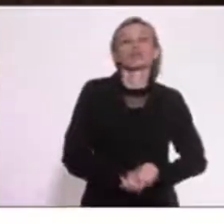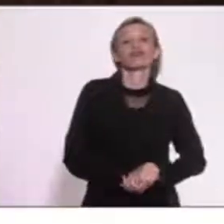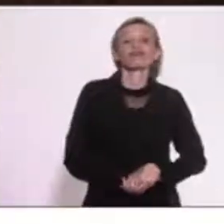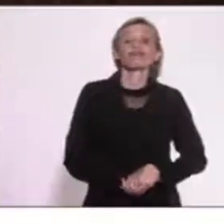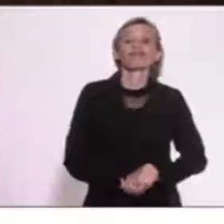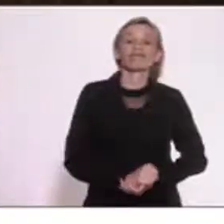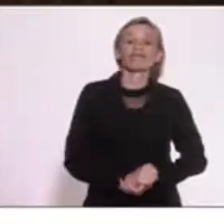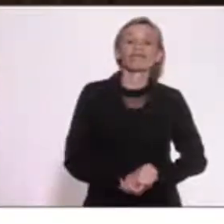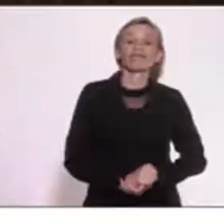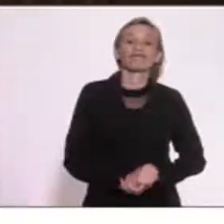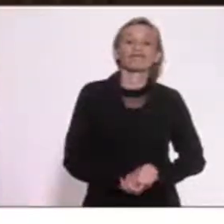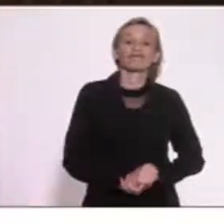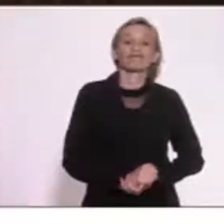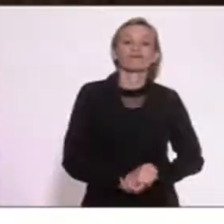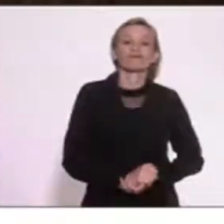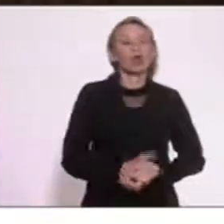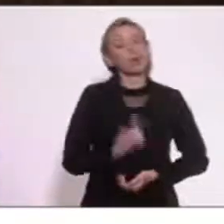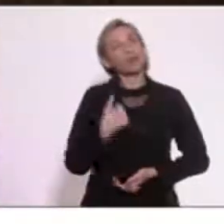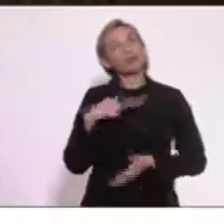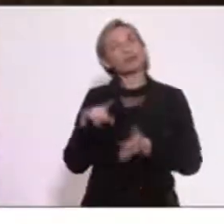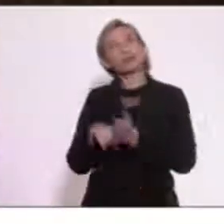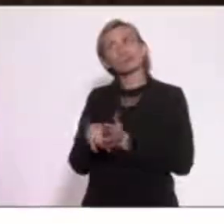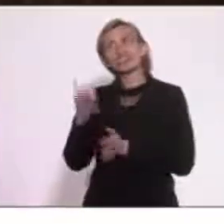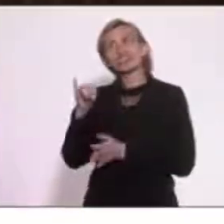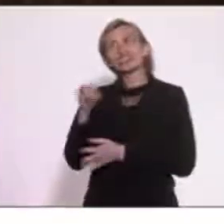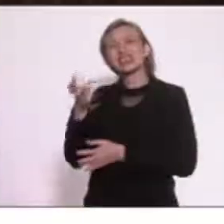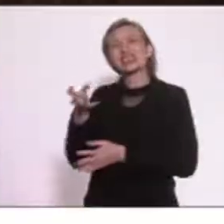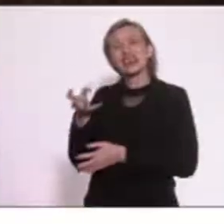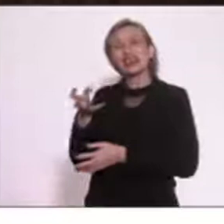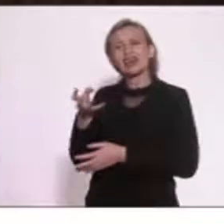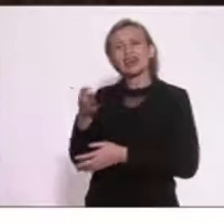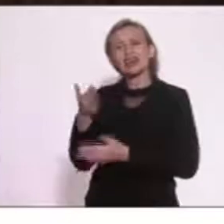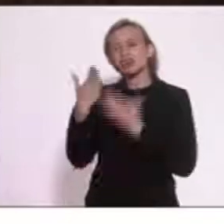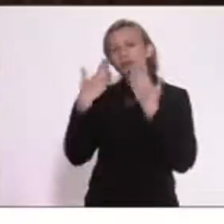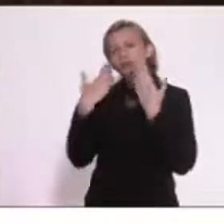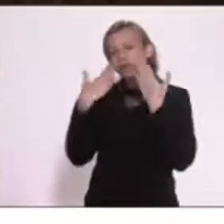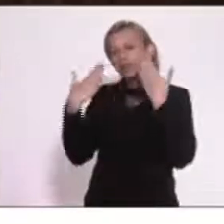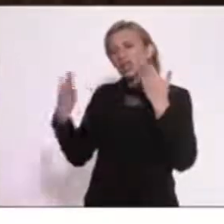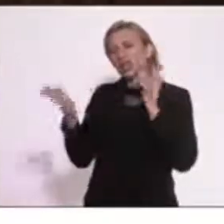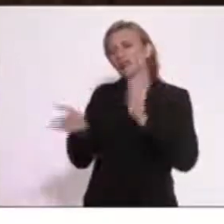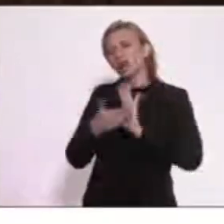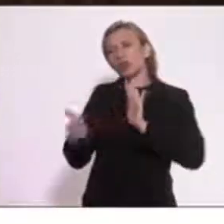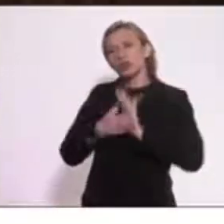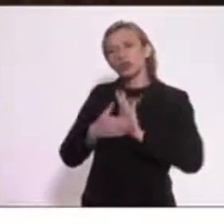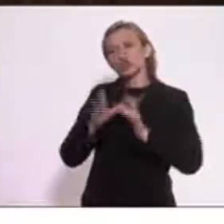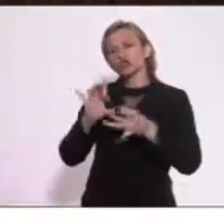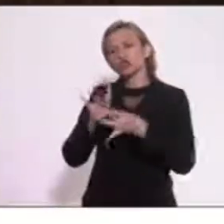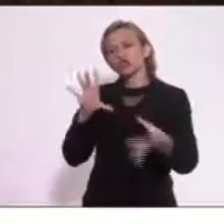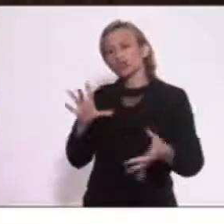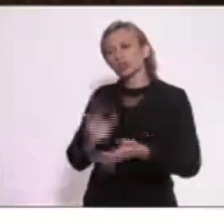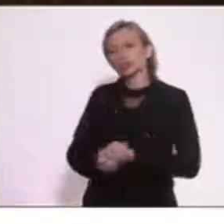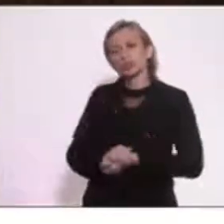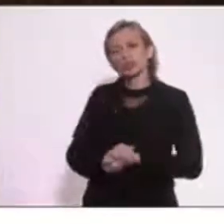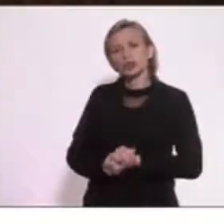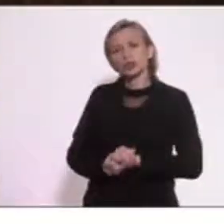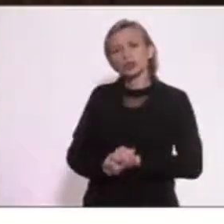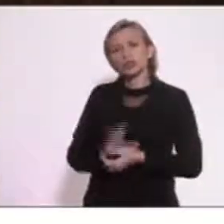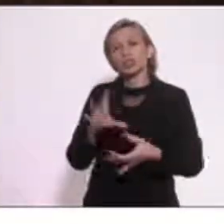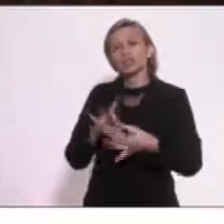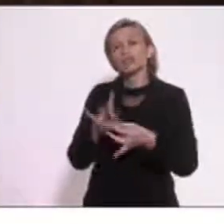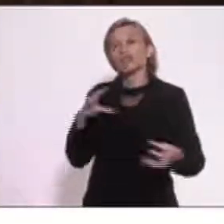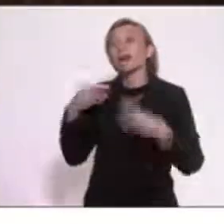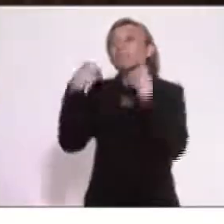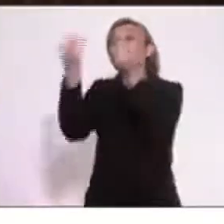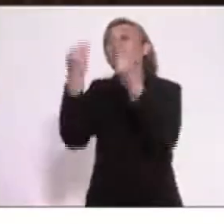aí a gente pergunta assim, se ele pretende apresentar proposta de desvinculação, desvincular